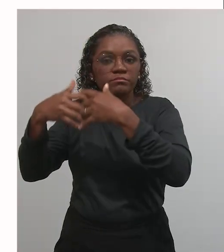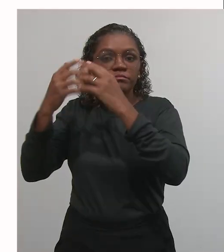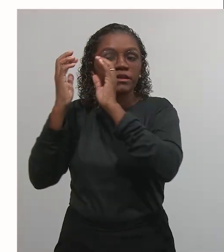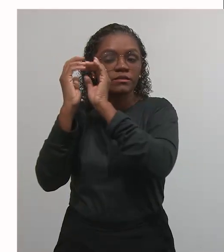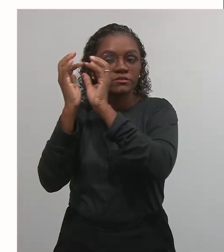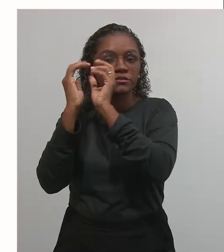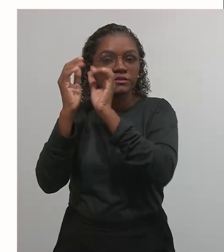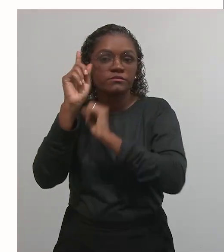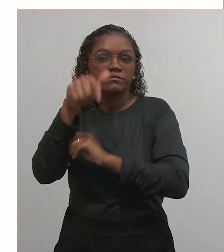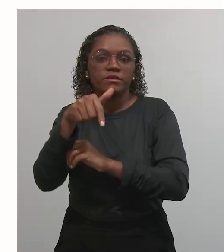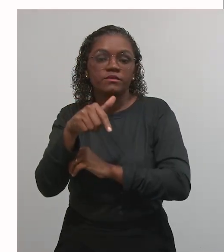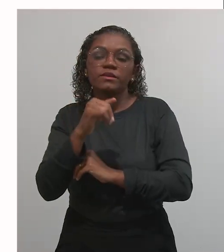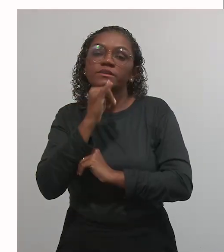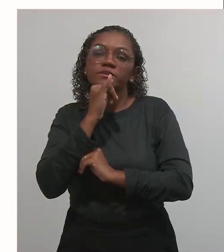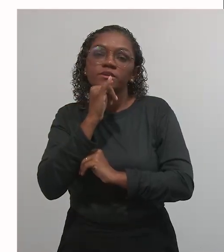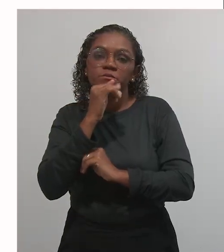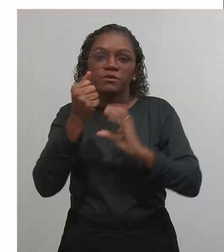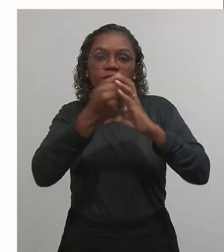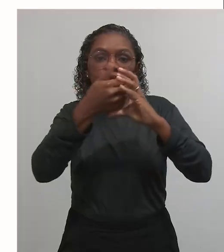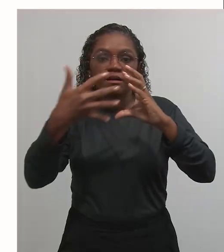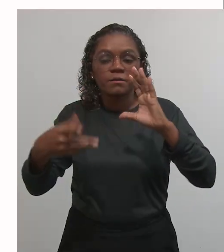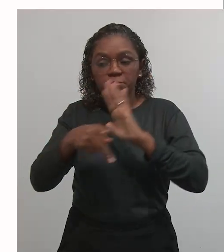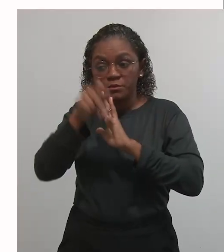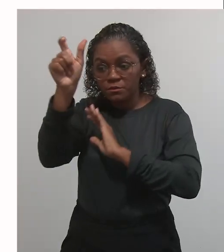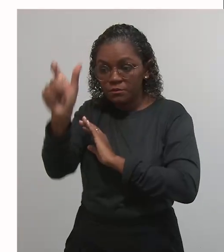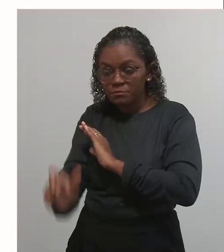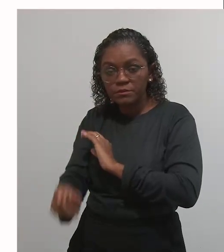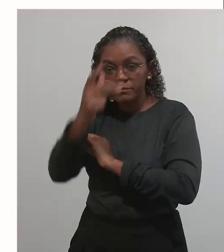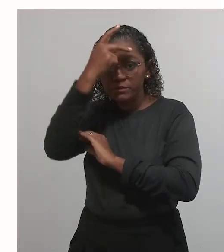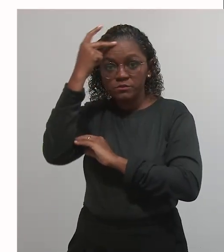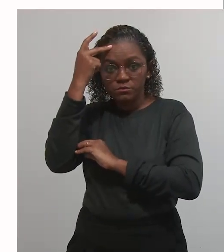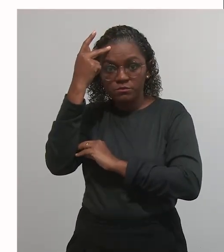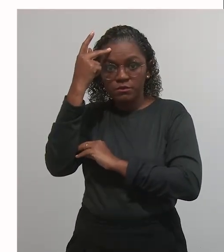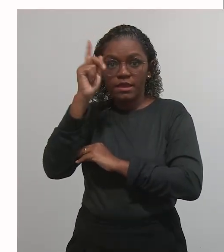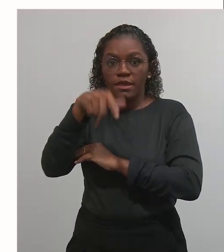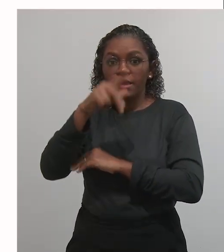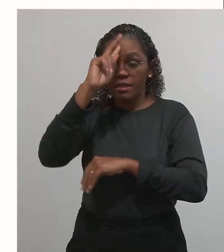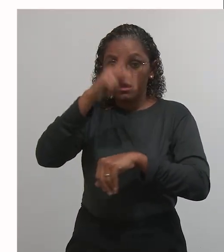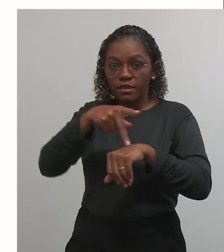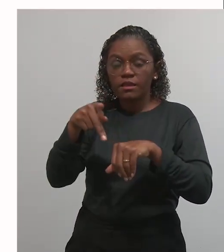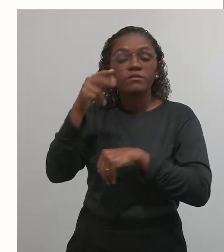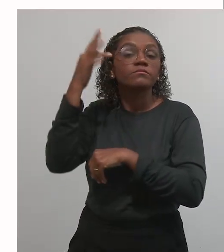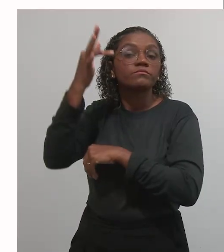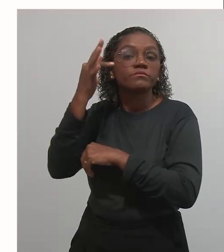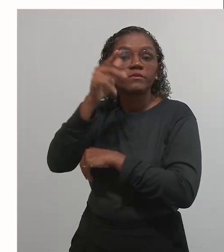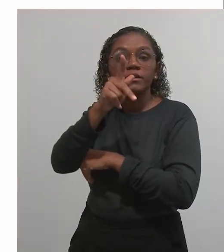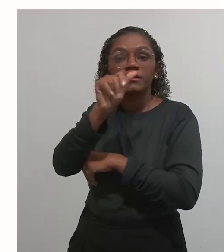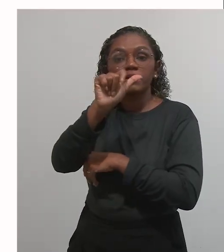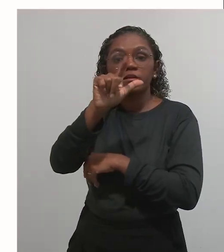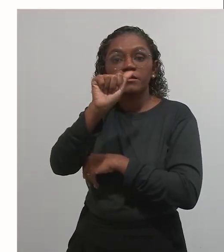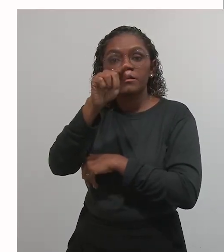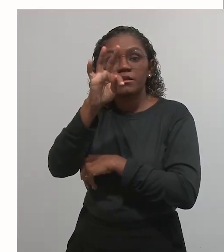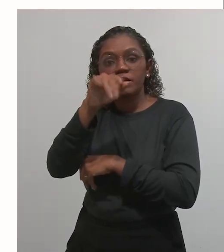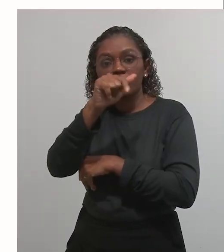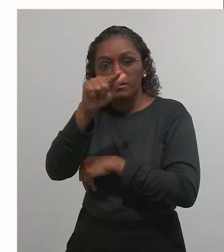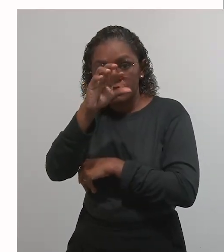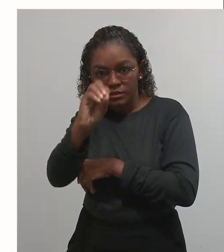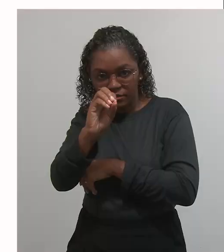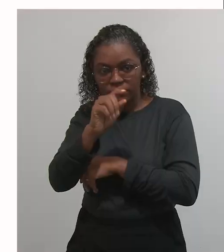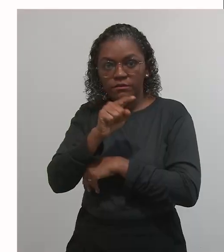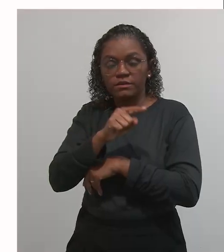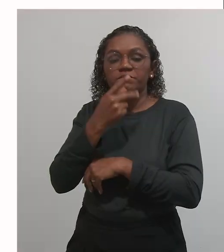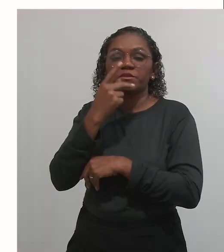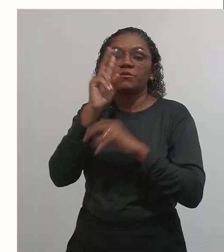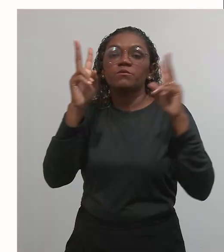características daquela pessoa. Isso é segundo Platão, como seria o ideal, né? Então, nós temos o bronze, que seria o